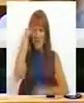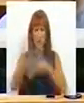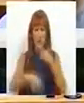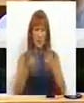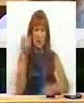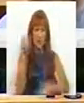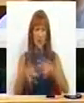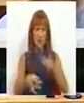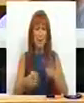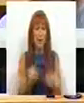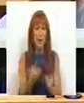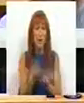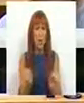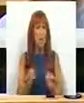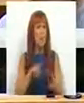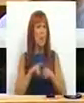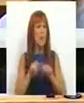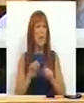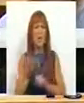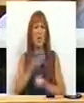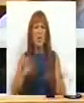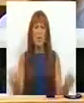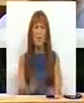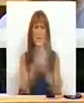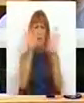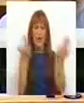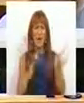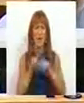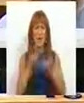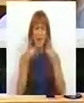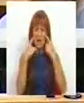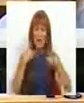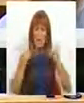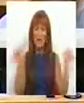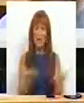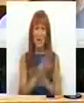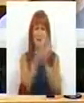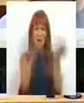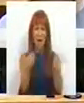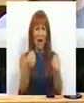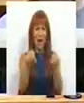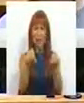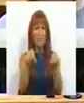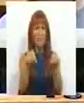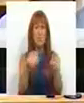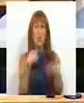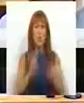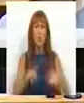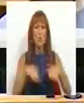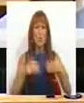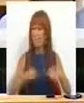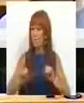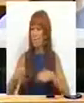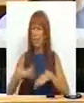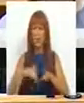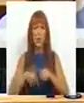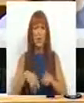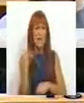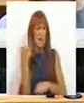dificuldades, pois não existindo uma política nacional clara, uma política pública clara nesta área, muitas das iniciativas que são tomadas